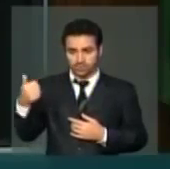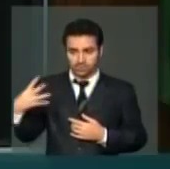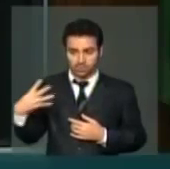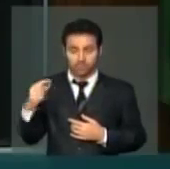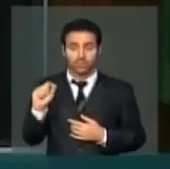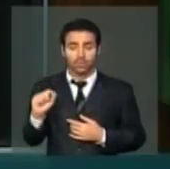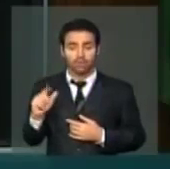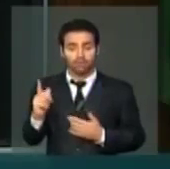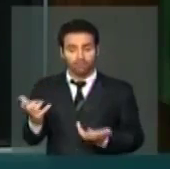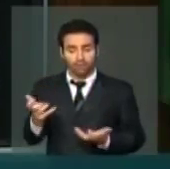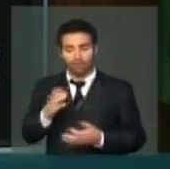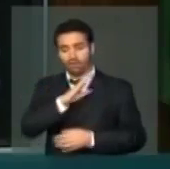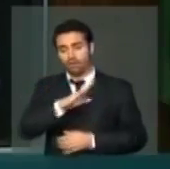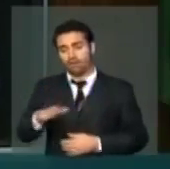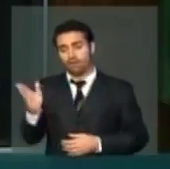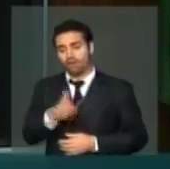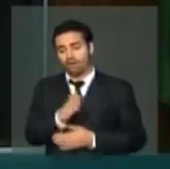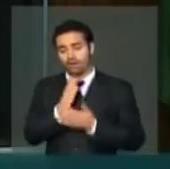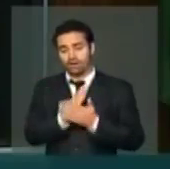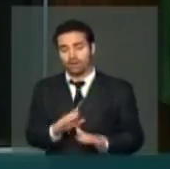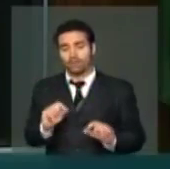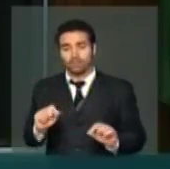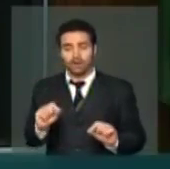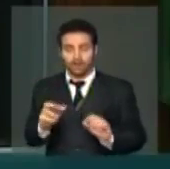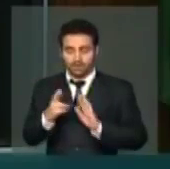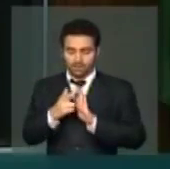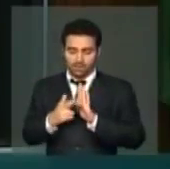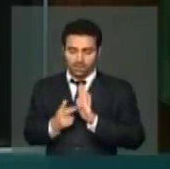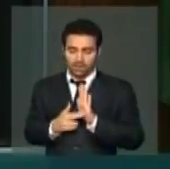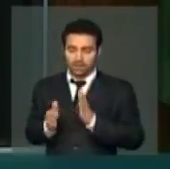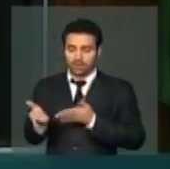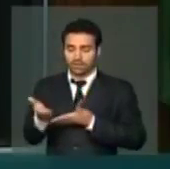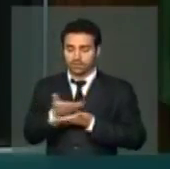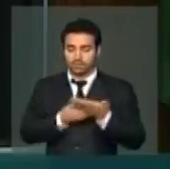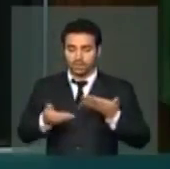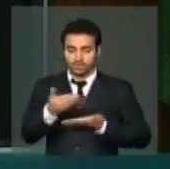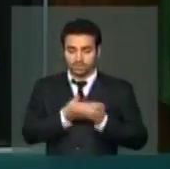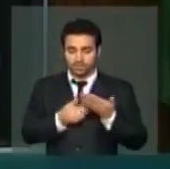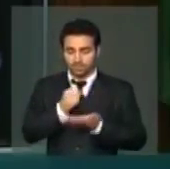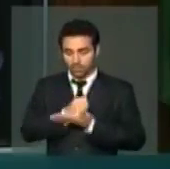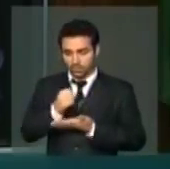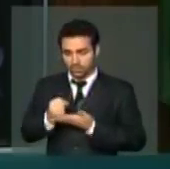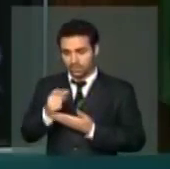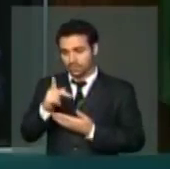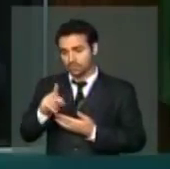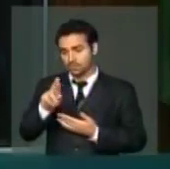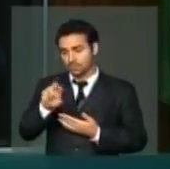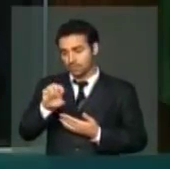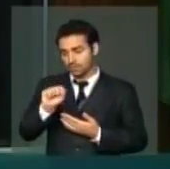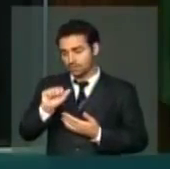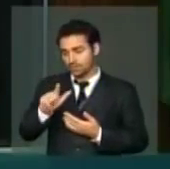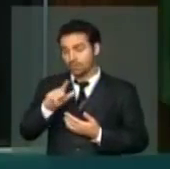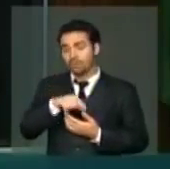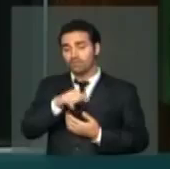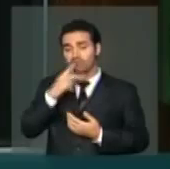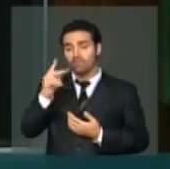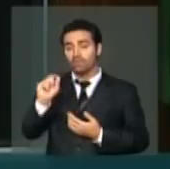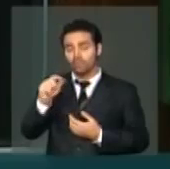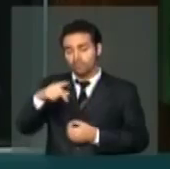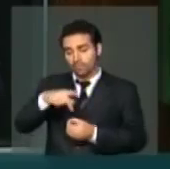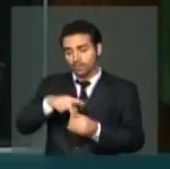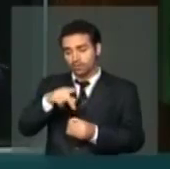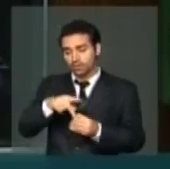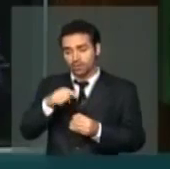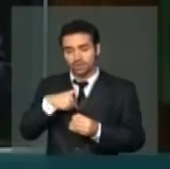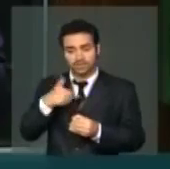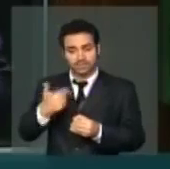que busca extinguir o regime de partilha para os contratos de exploração do pré-sal, alegando que a Petrobras não